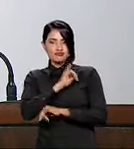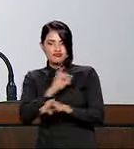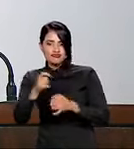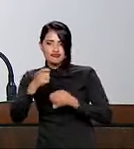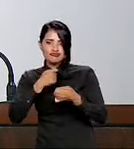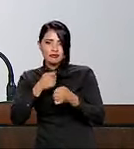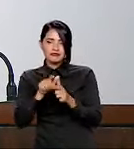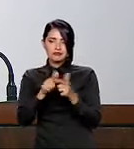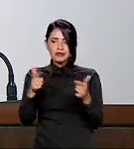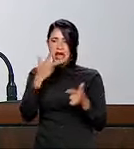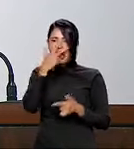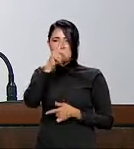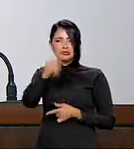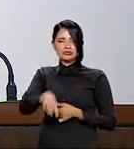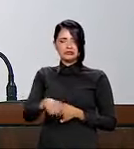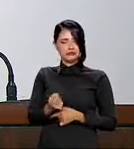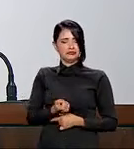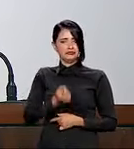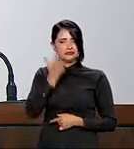acha esquisito isso.